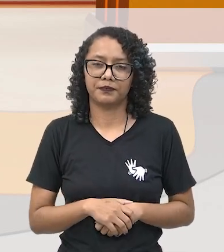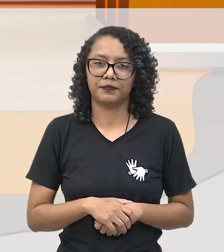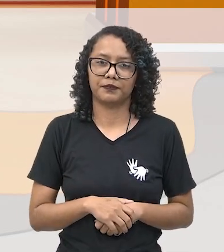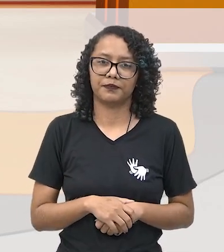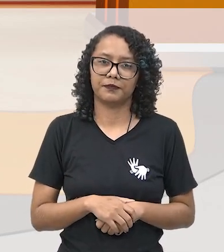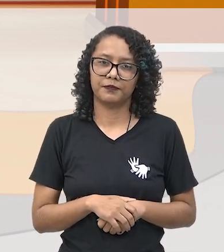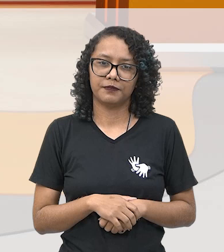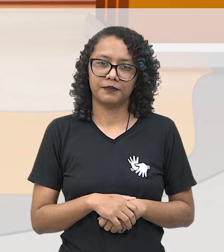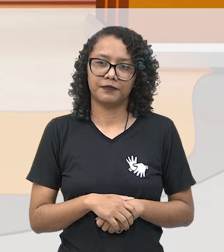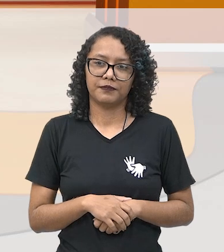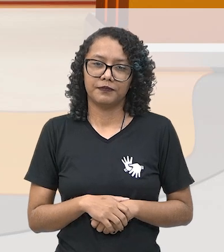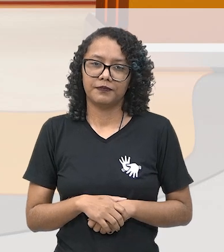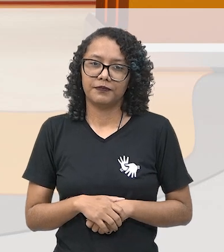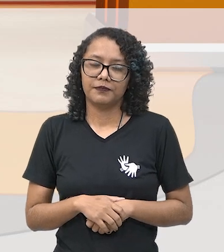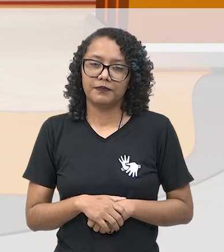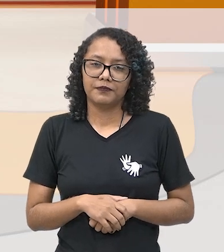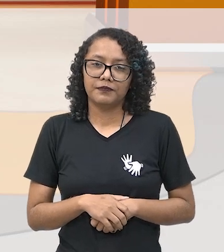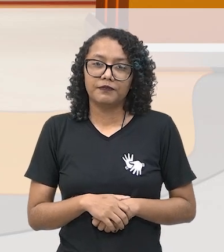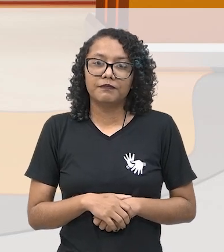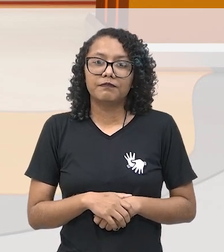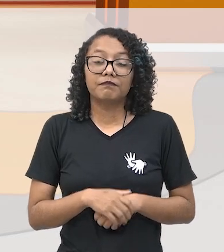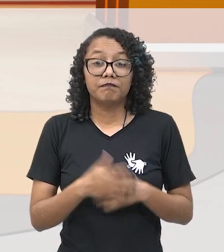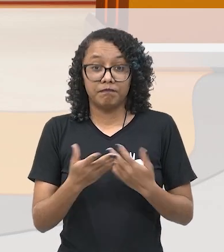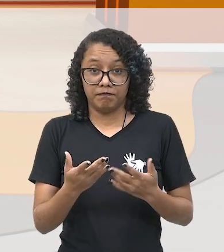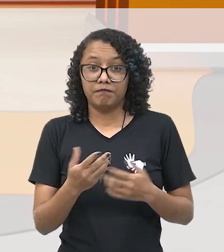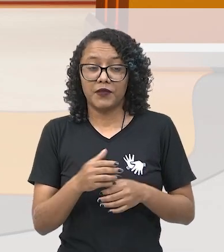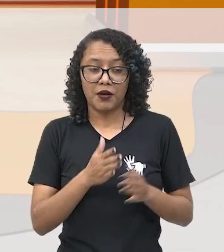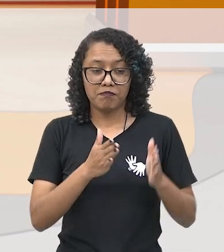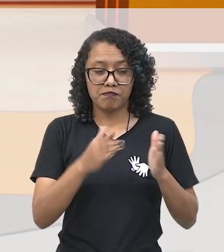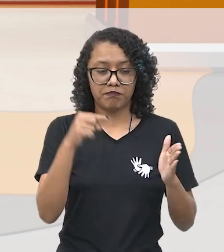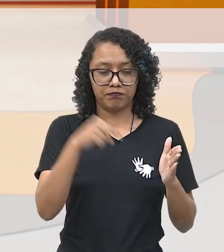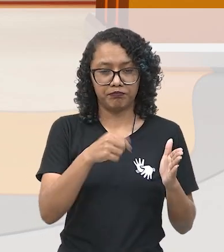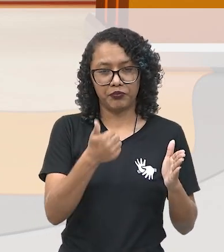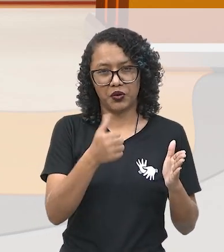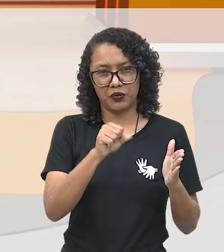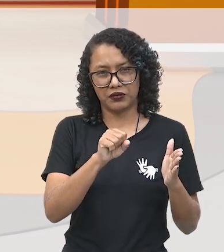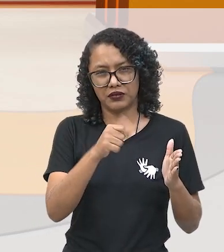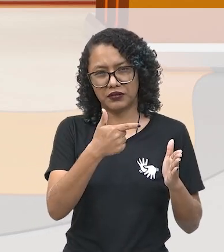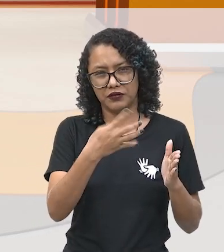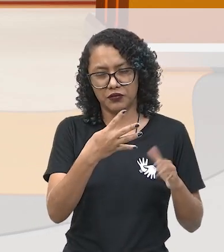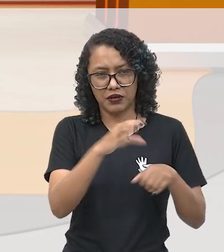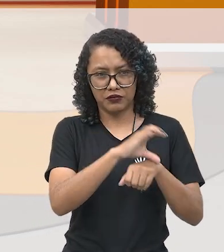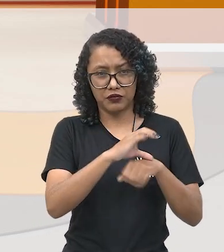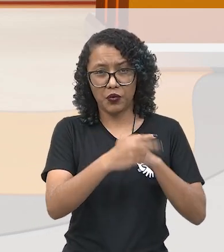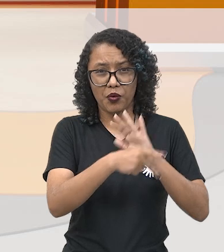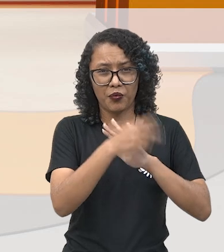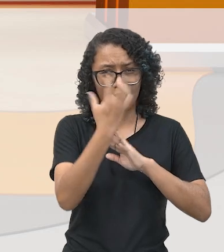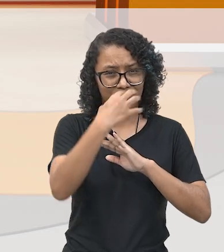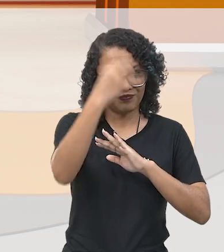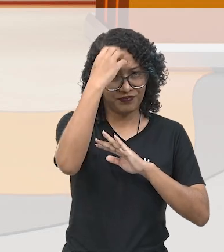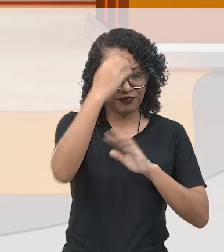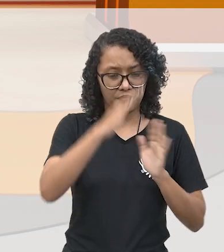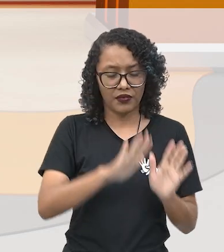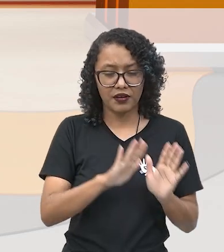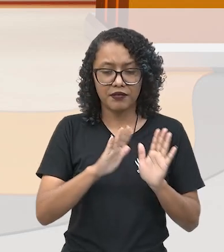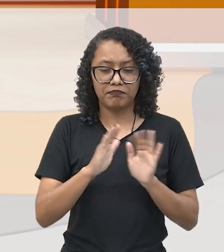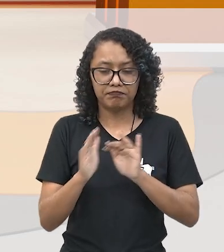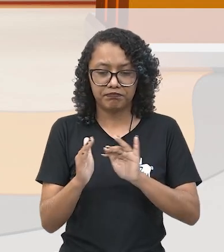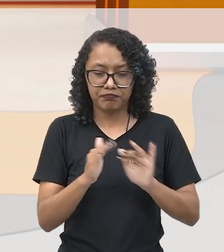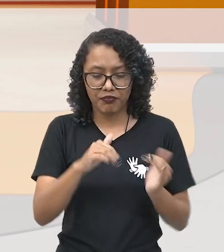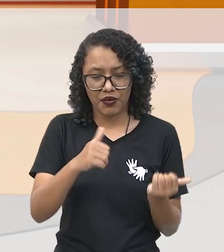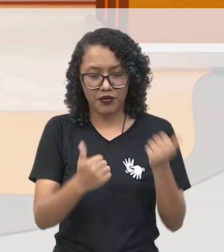nós temos ali a Constituição de 1824, que era a Constituição do Império, e ela foi substituída